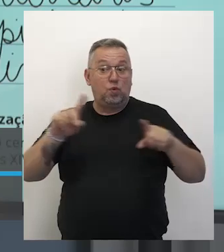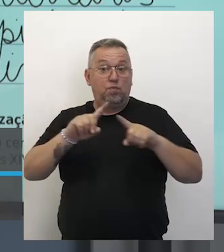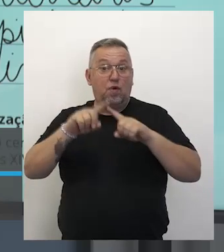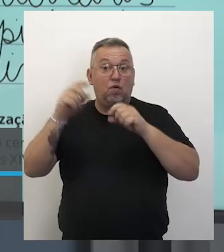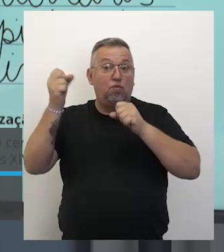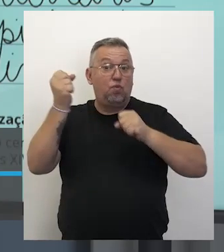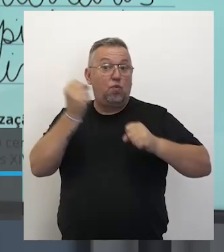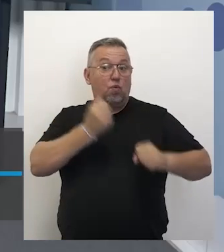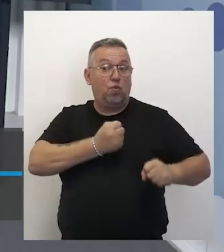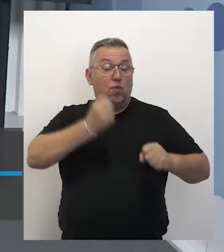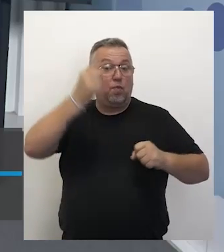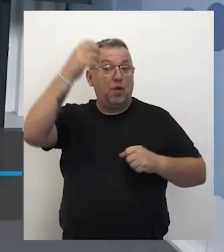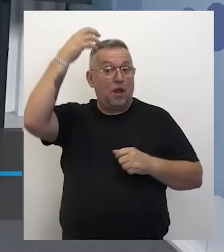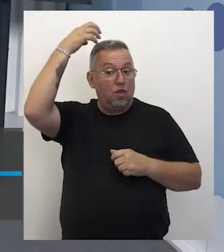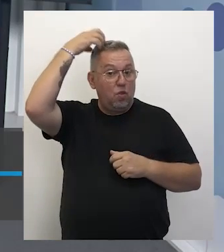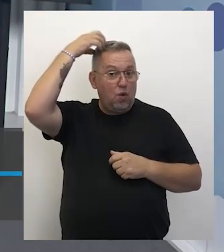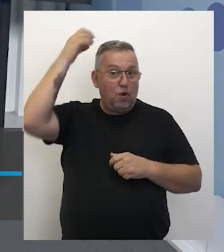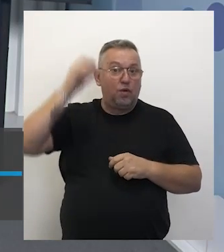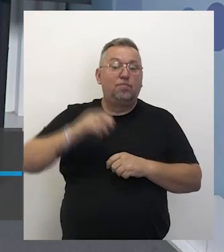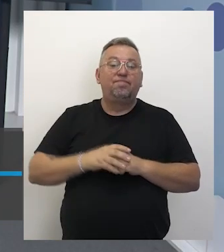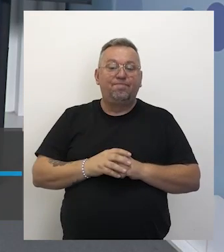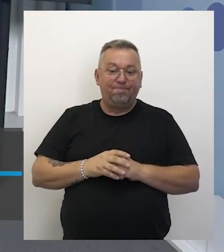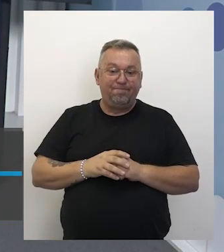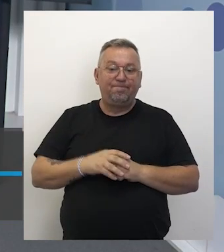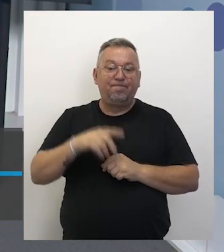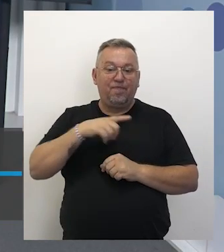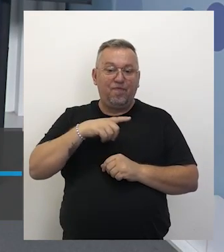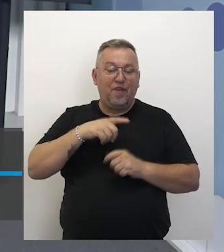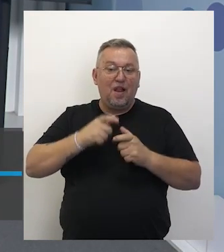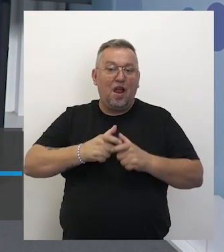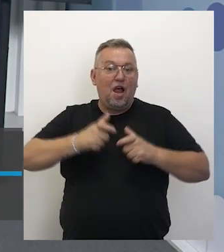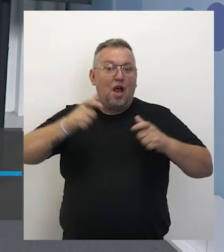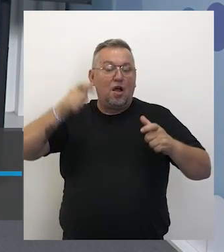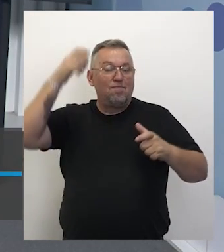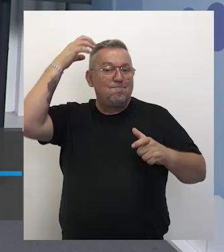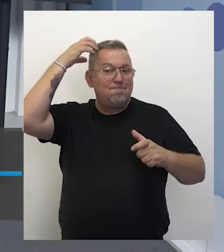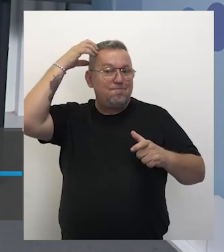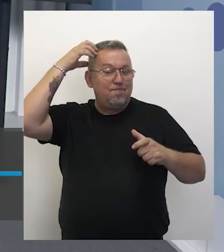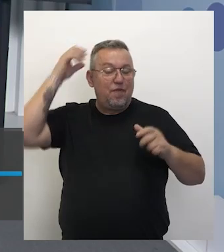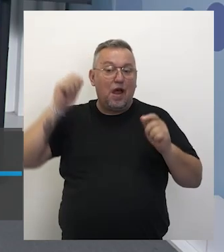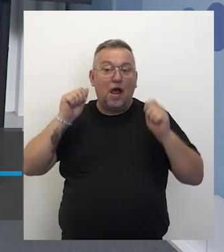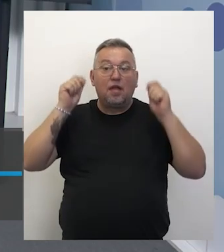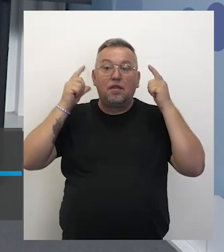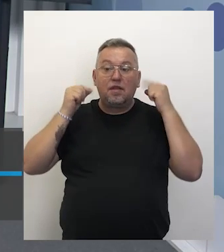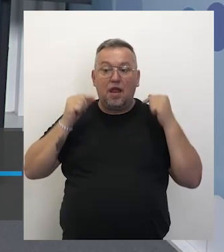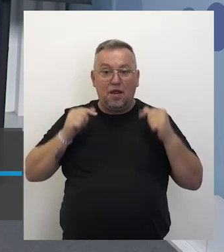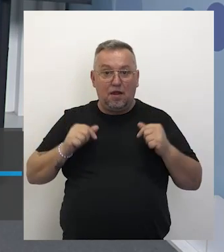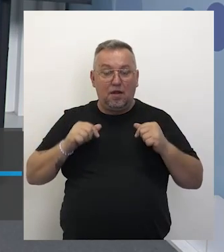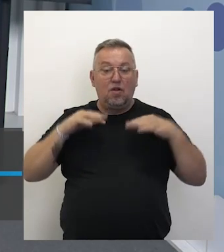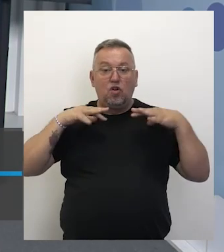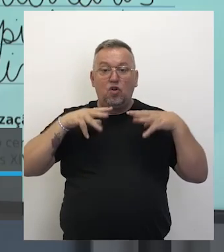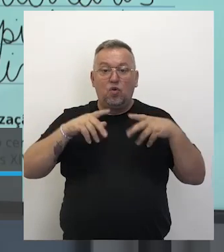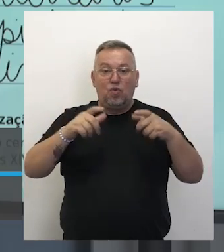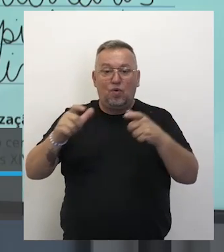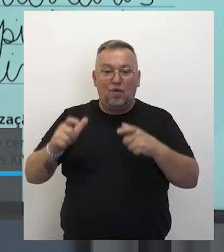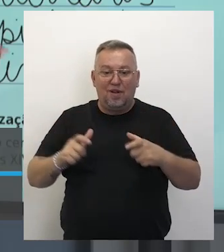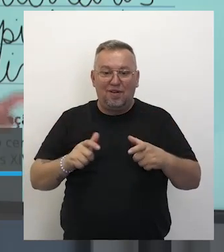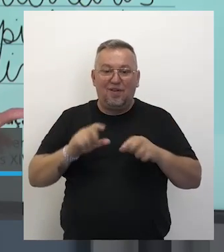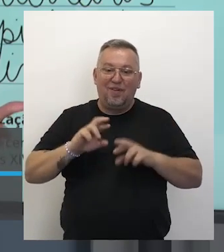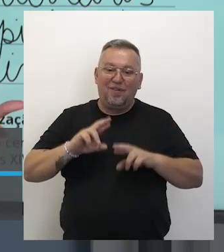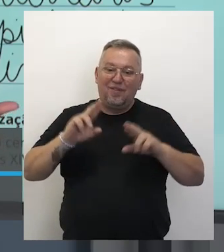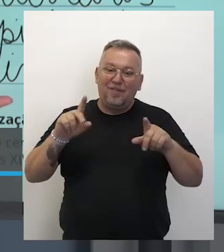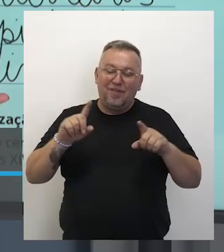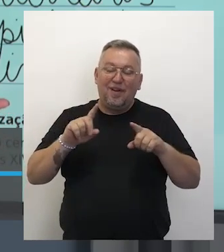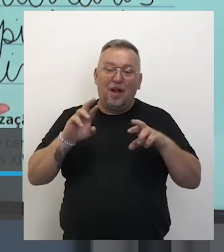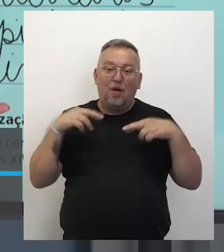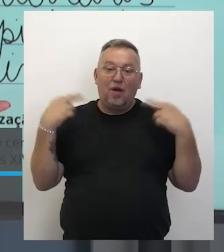caso, a Pro Fernanda. Então, ela seria aí a grande imperadora asteca de todos os territórios. Essa é a grande diferença entre um